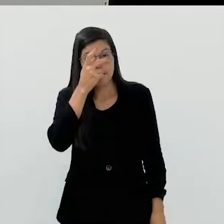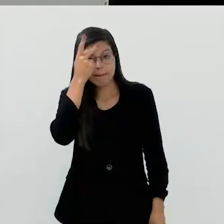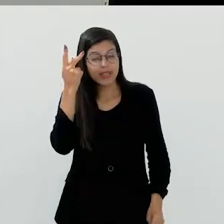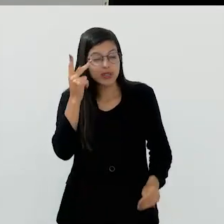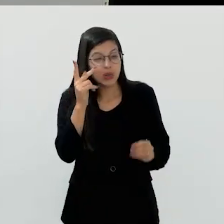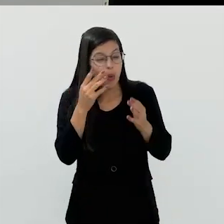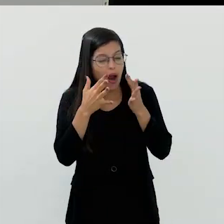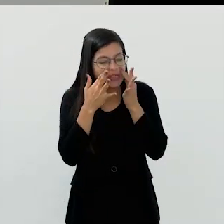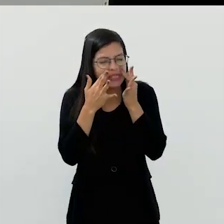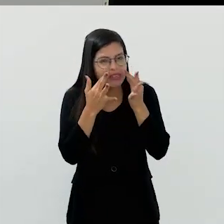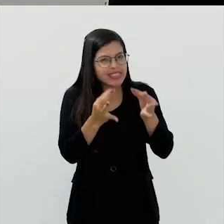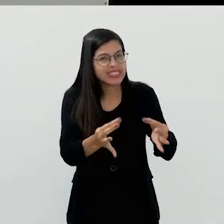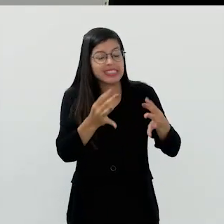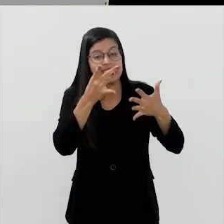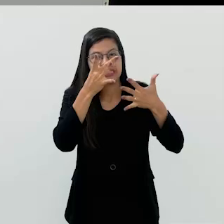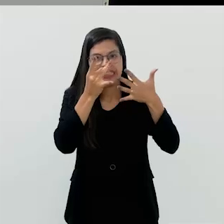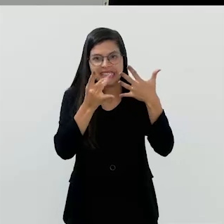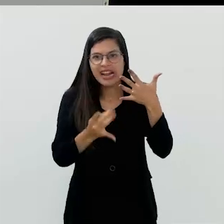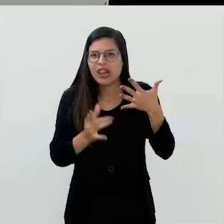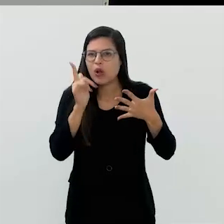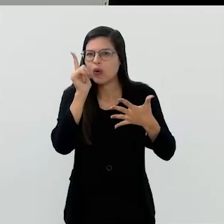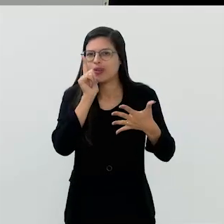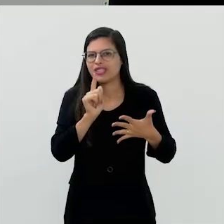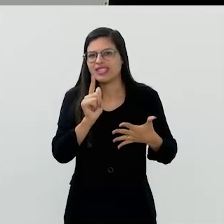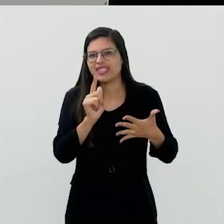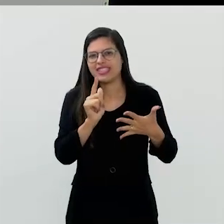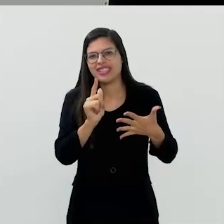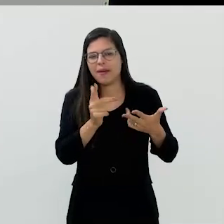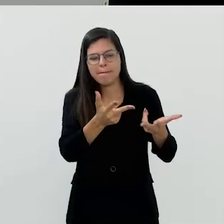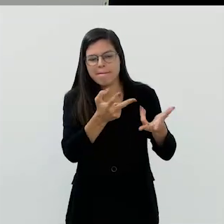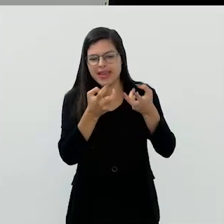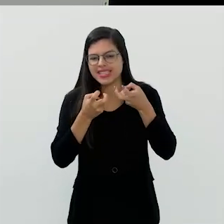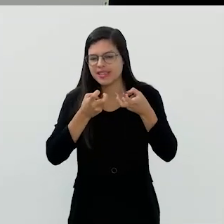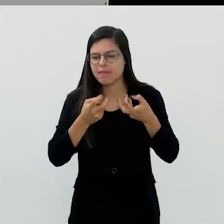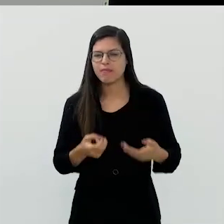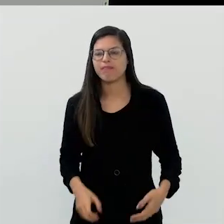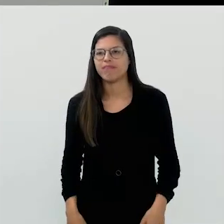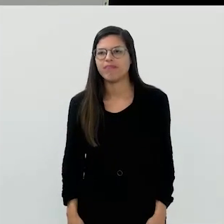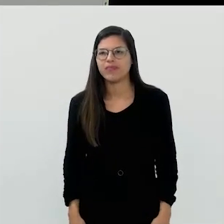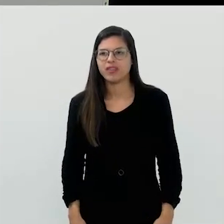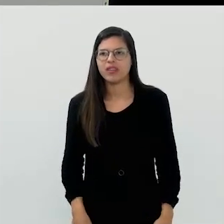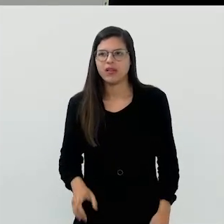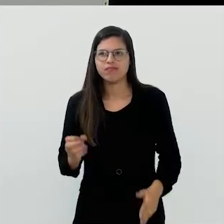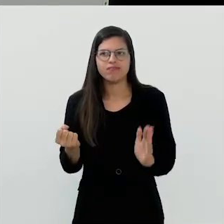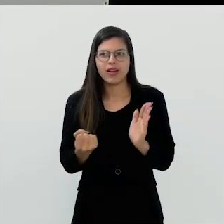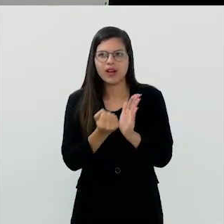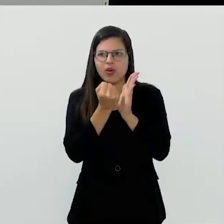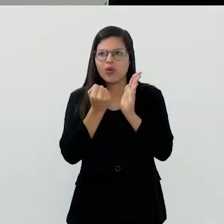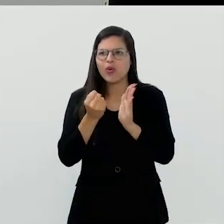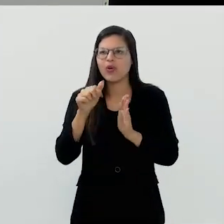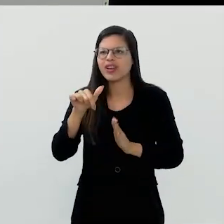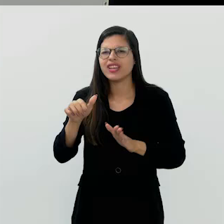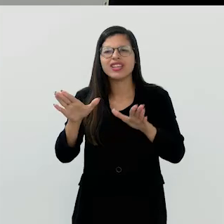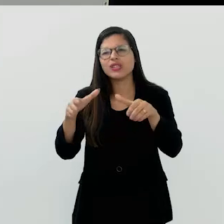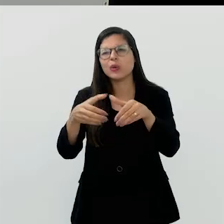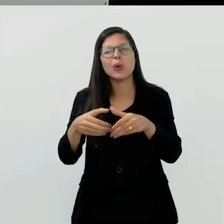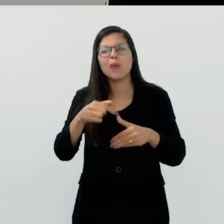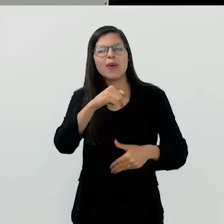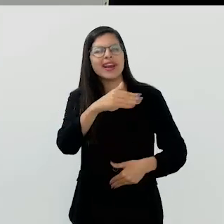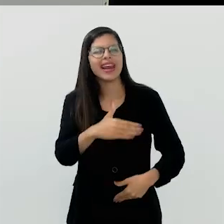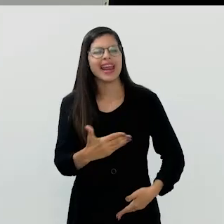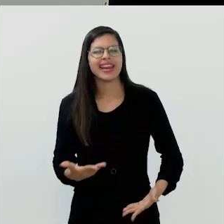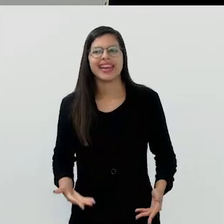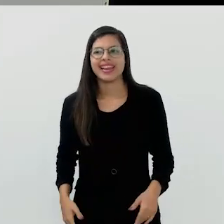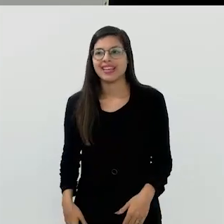muito, com muita atenção, que conseguia ver o movimento, né? Isso. Foi uma peça que marcou. E essa aí, quem é essa galera